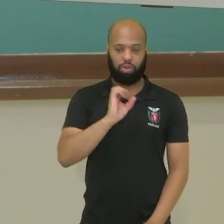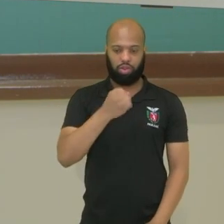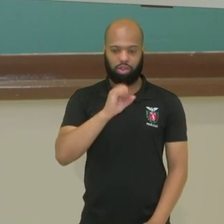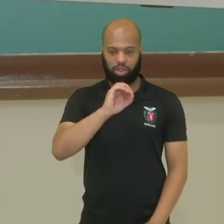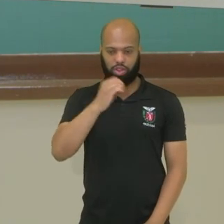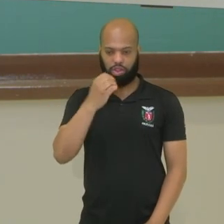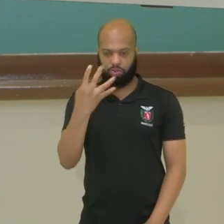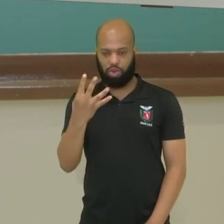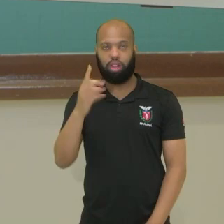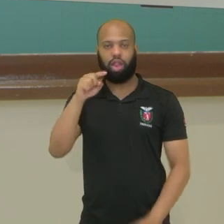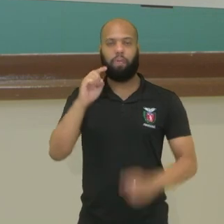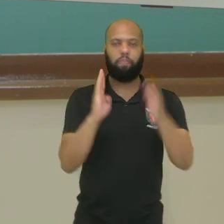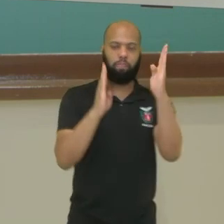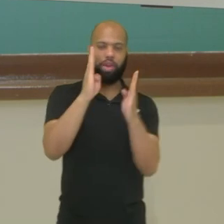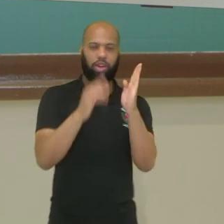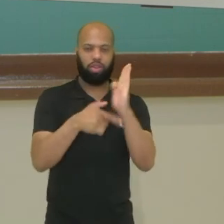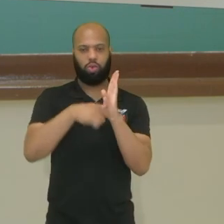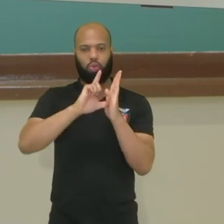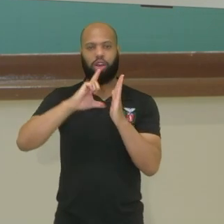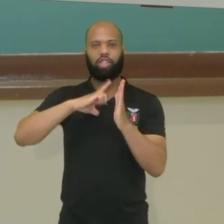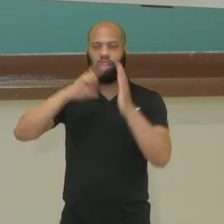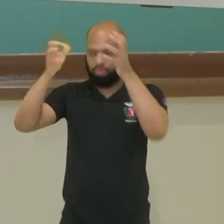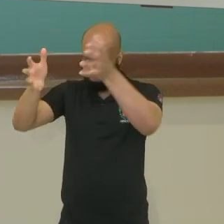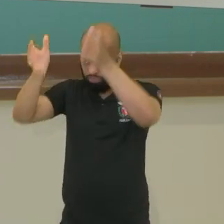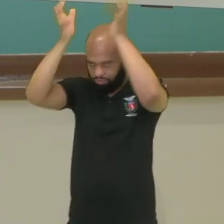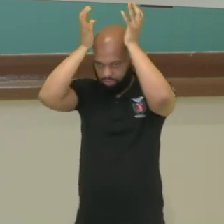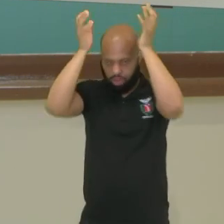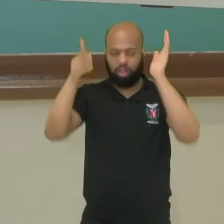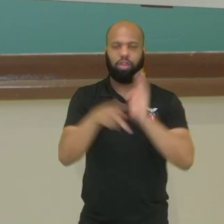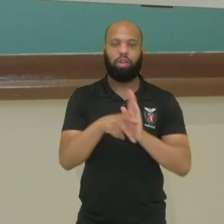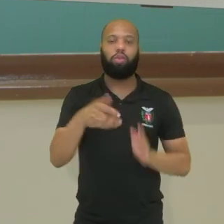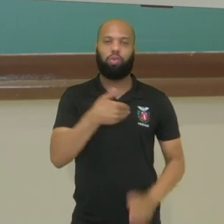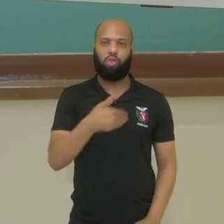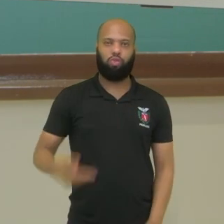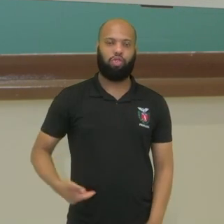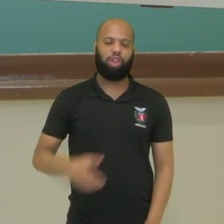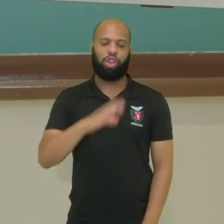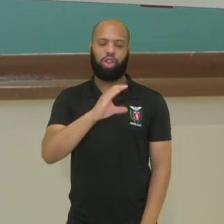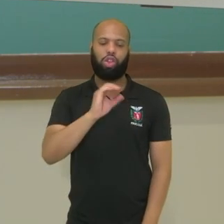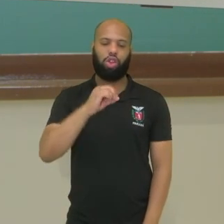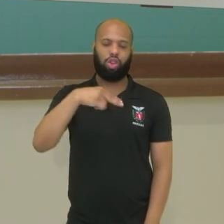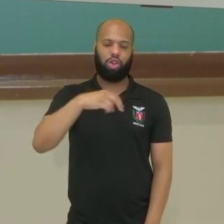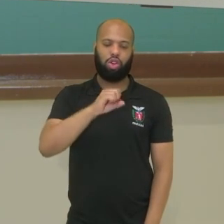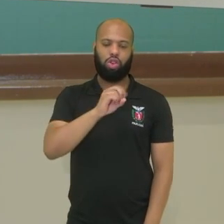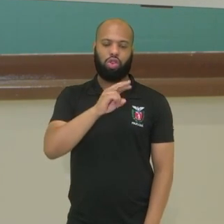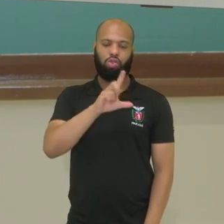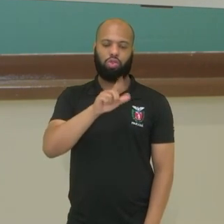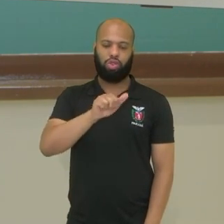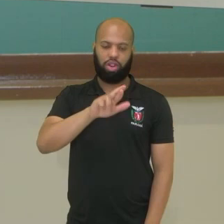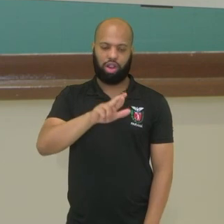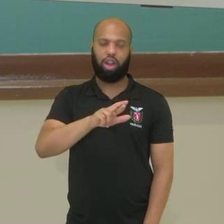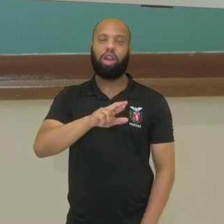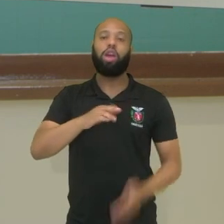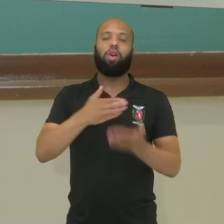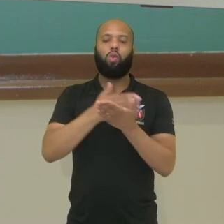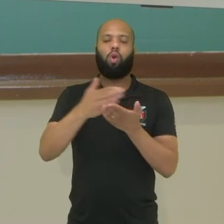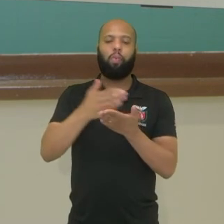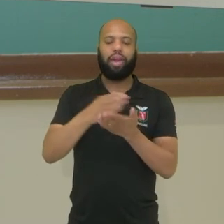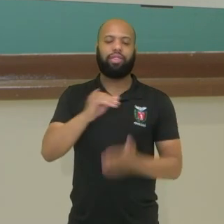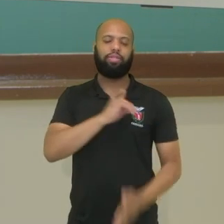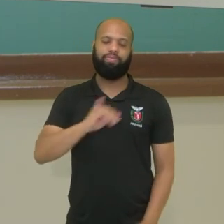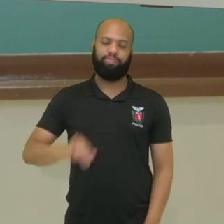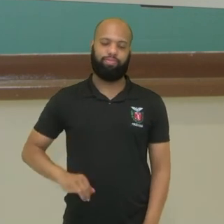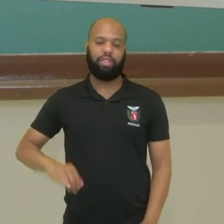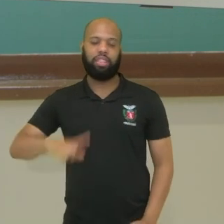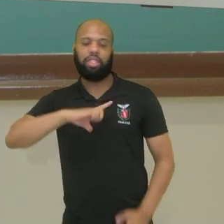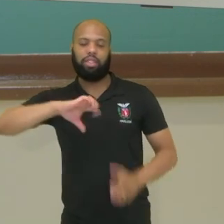período anterior a essa coroação chamado de governo consular, Napoleão inicia um período conhecido como imperial, marcado